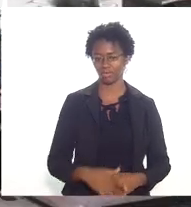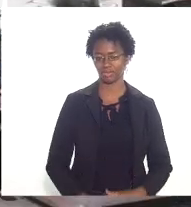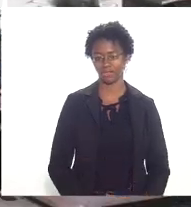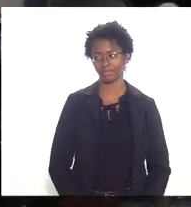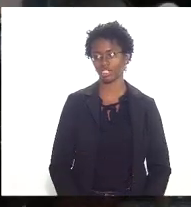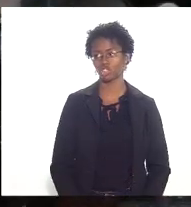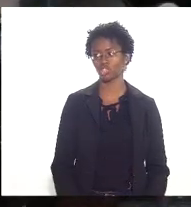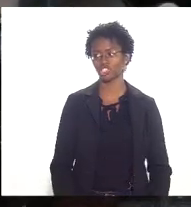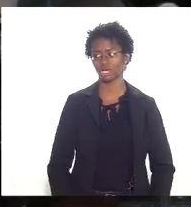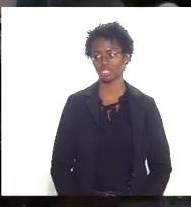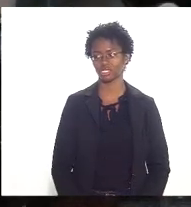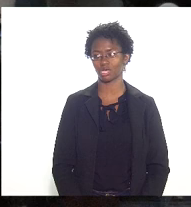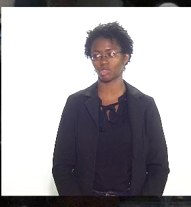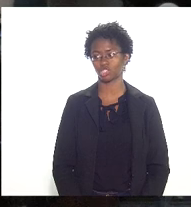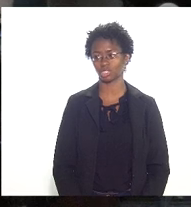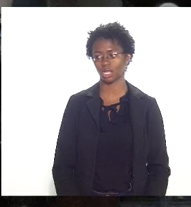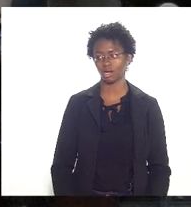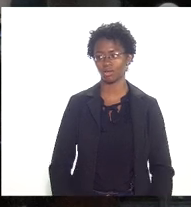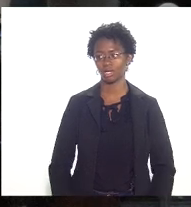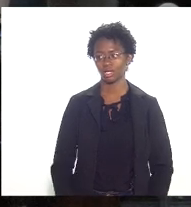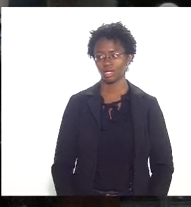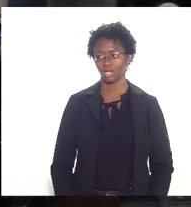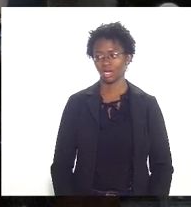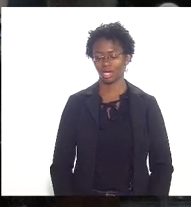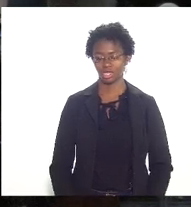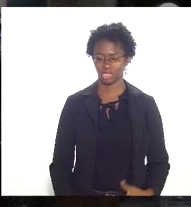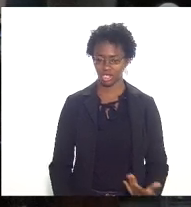o deputado danniel librelon